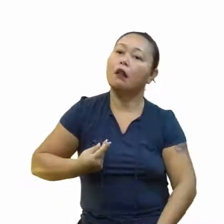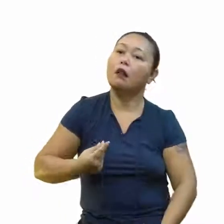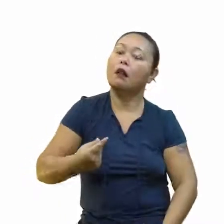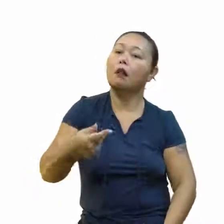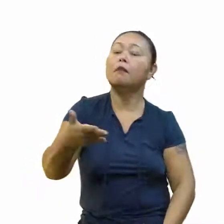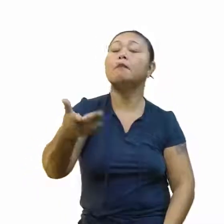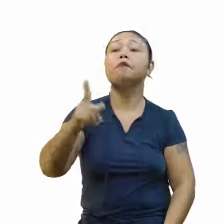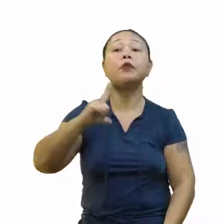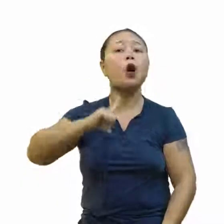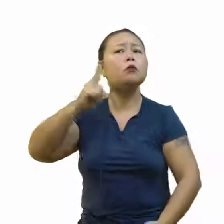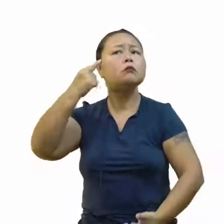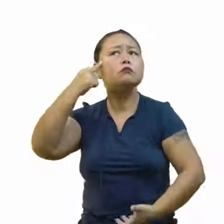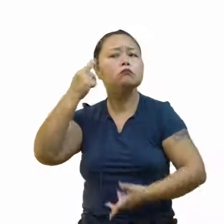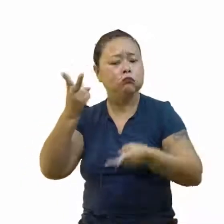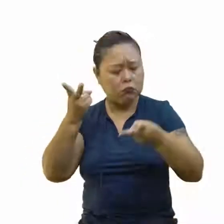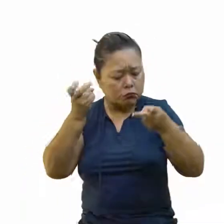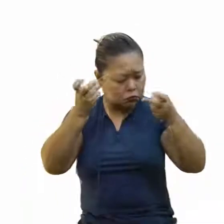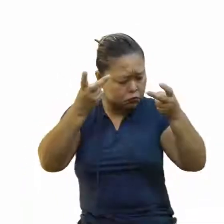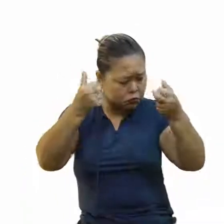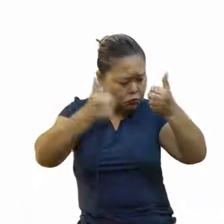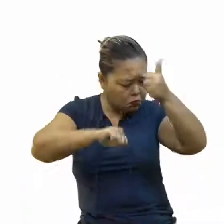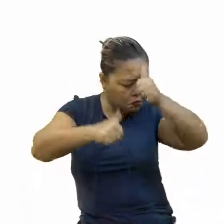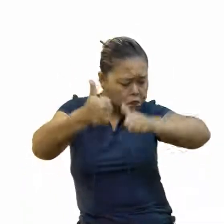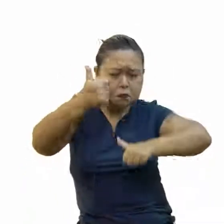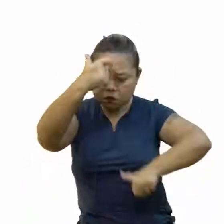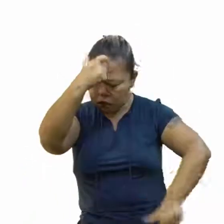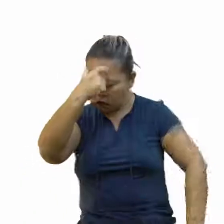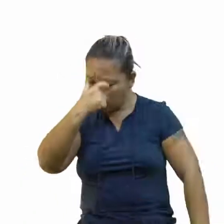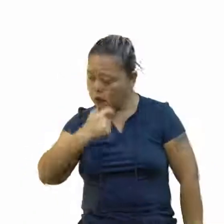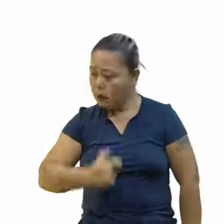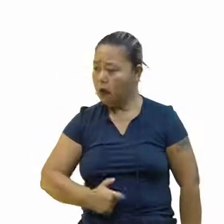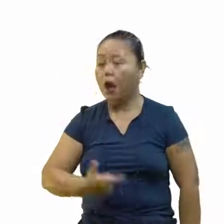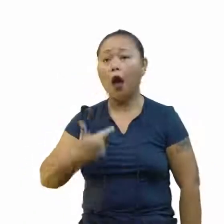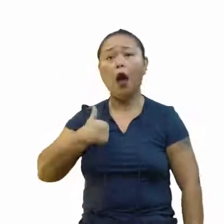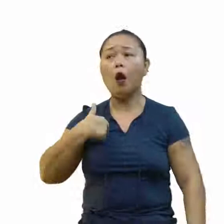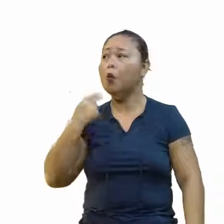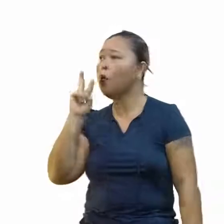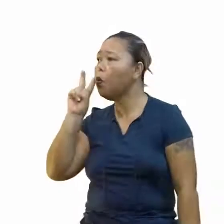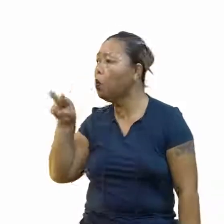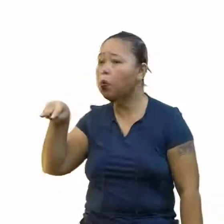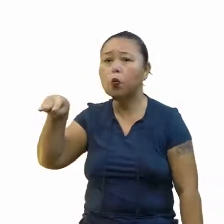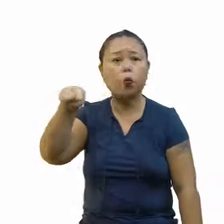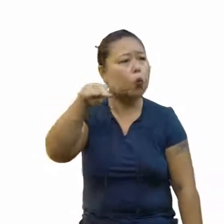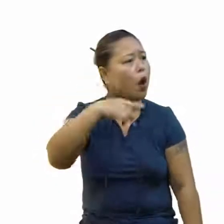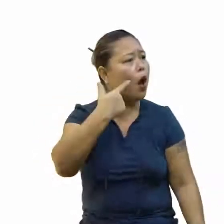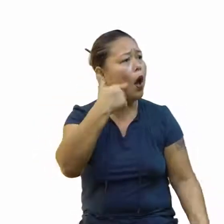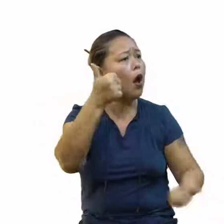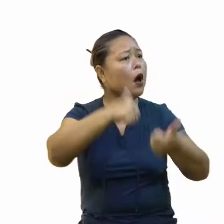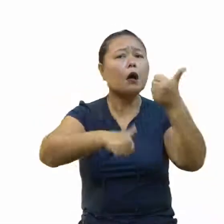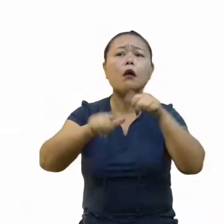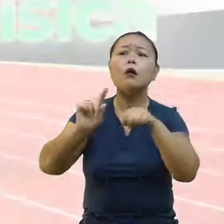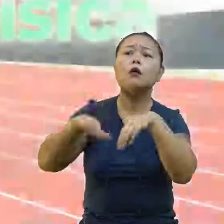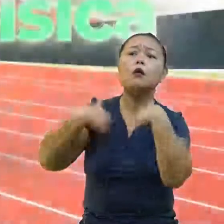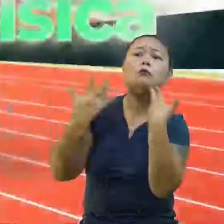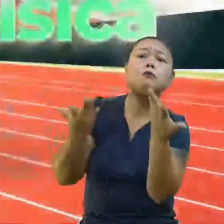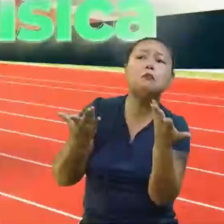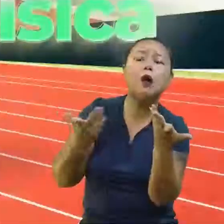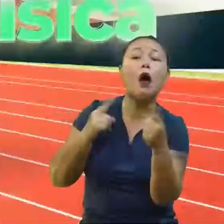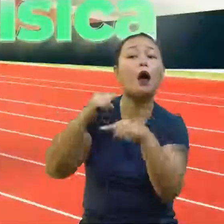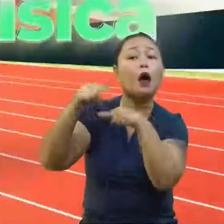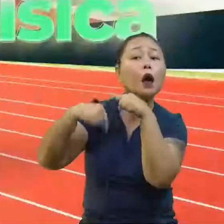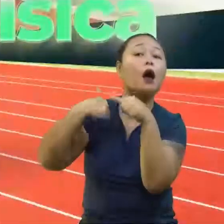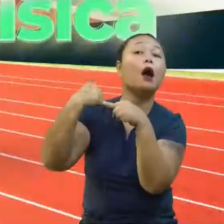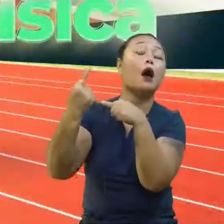uma autopercepção, uma autoavaliação, olhar o entorno, verificar tudo isso, para que depois a